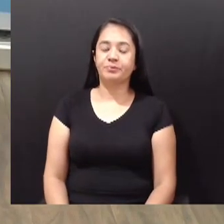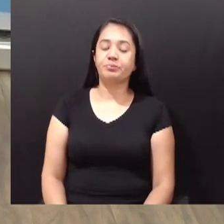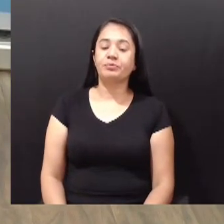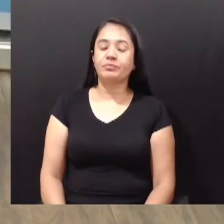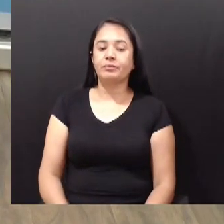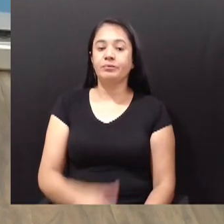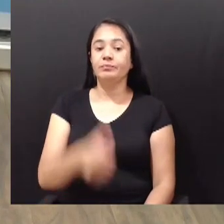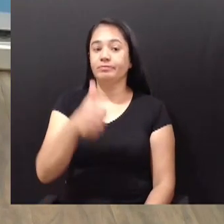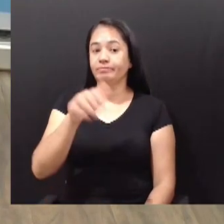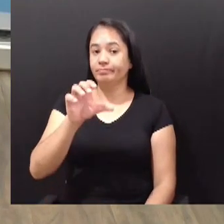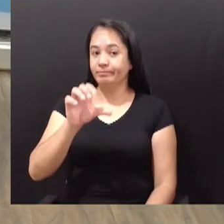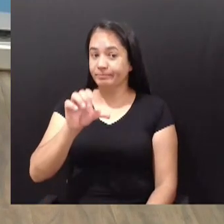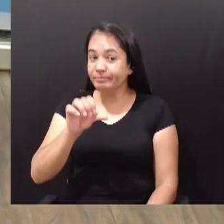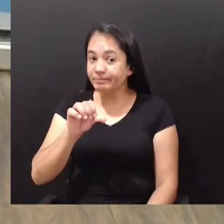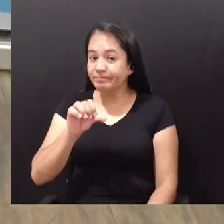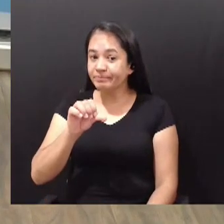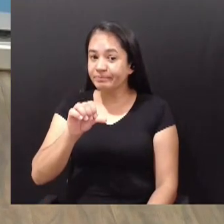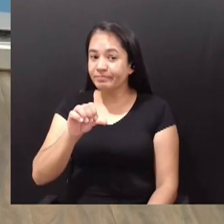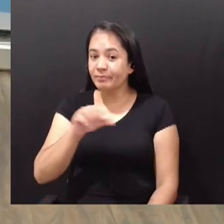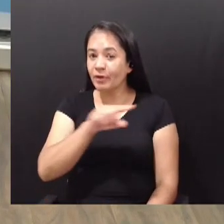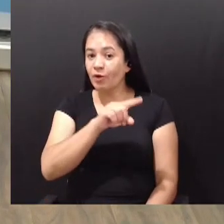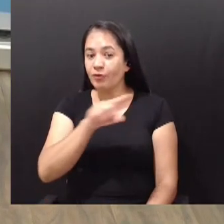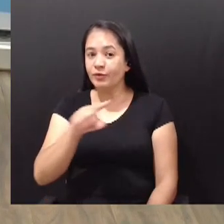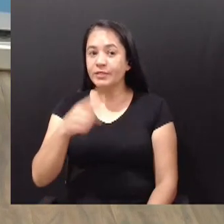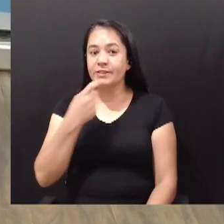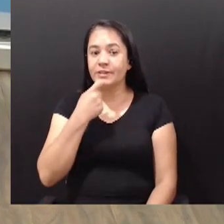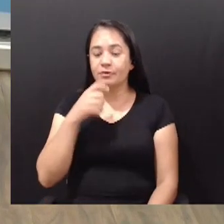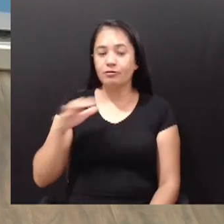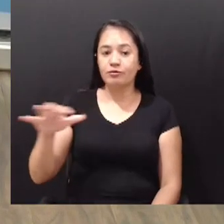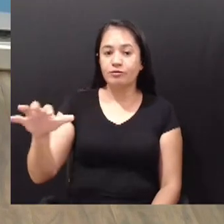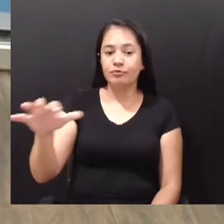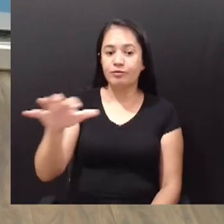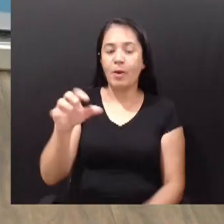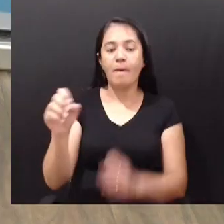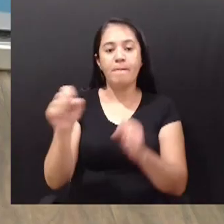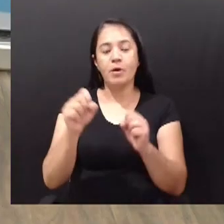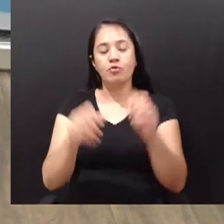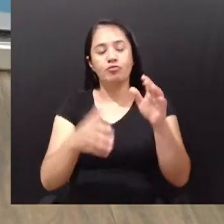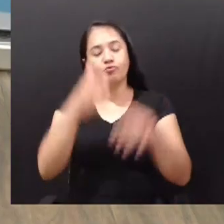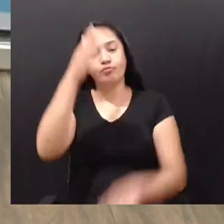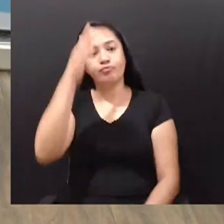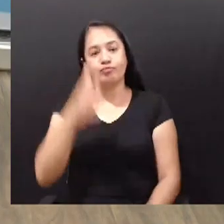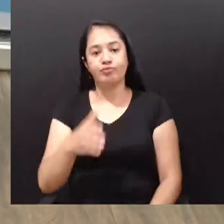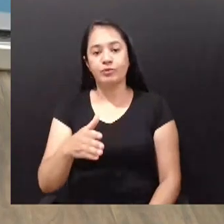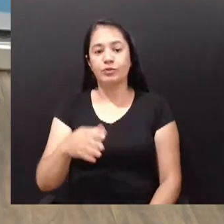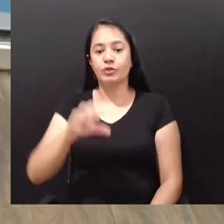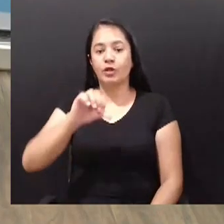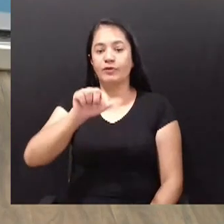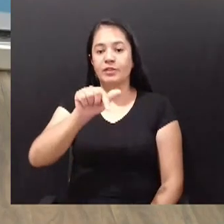nosso DDD. Para você que é de Campinas e região, pode ir direto no